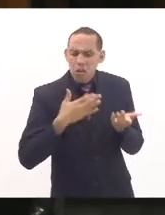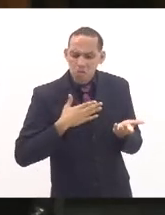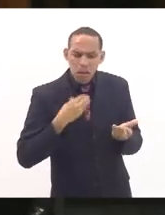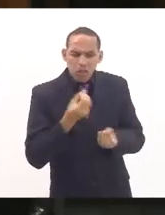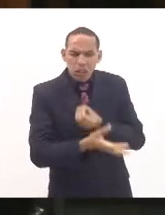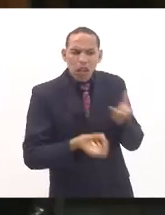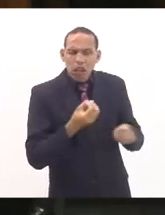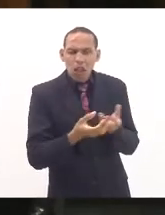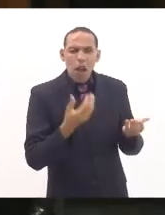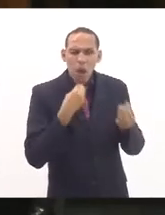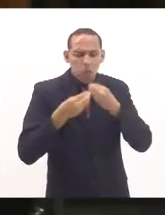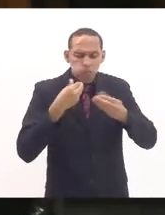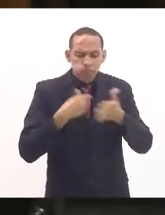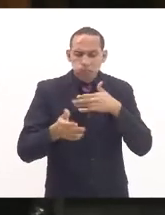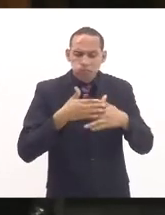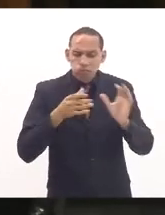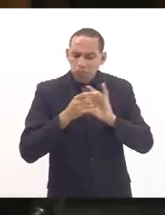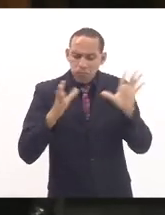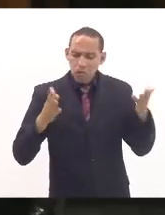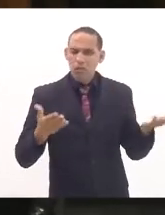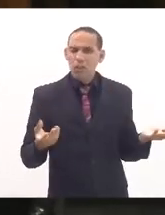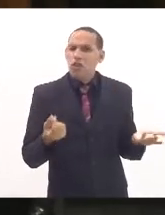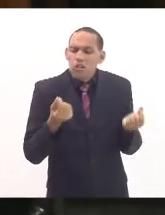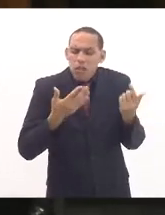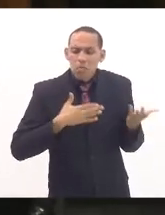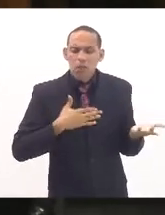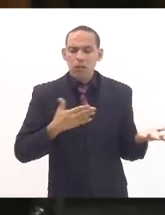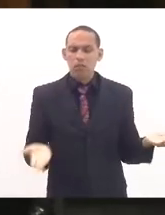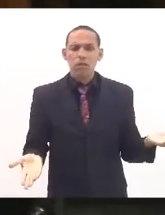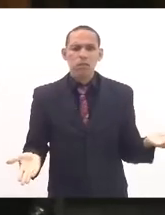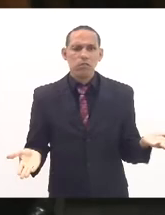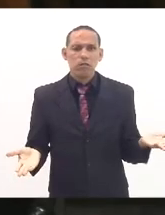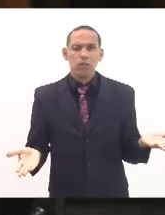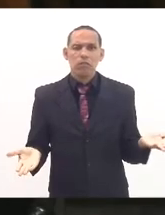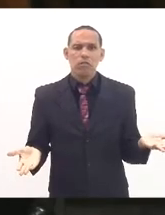pô. O dinheiro é meu.